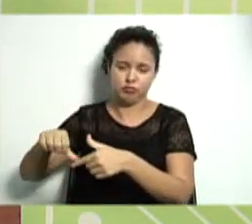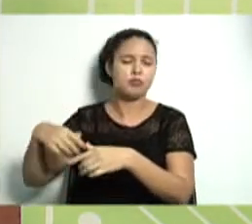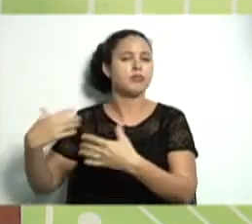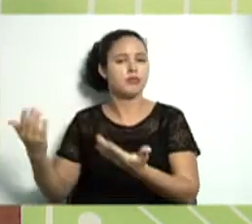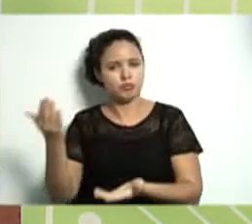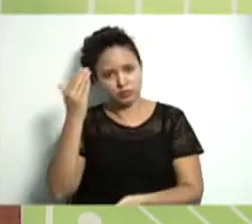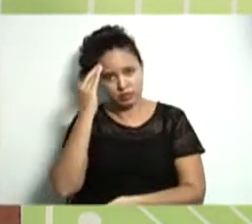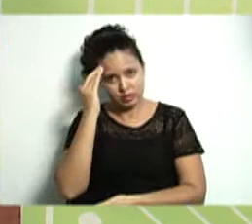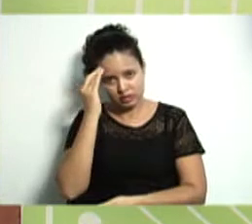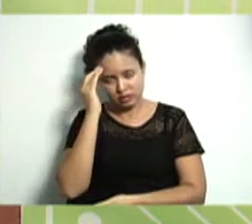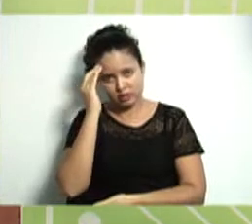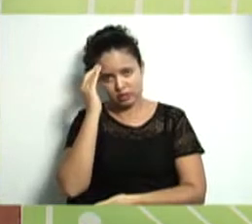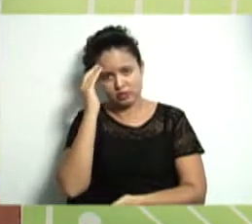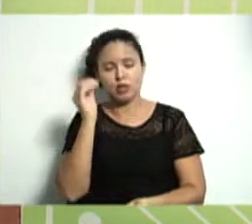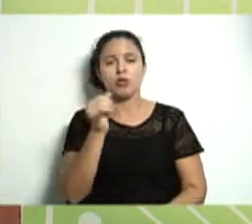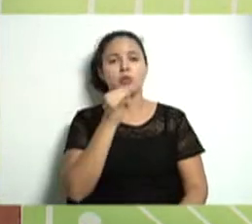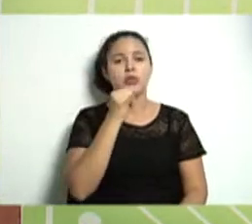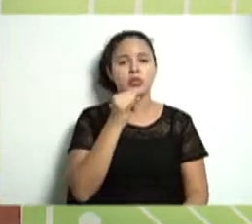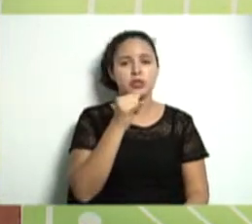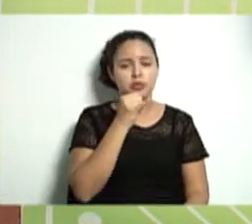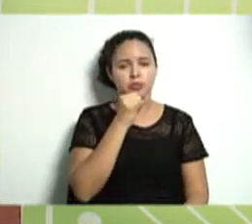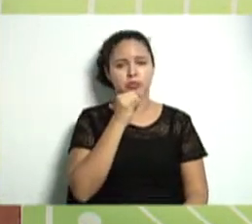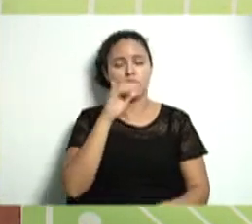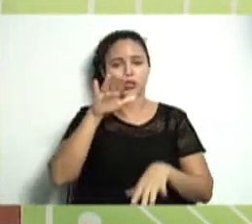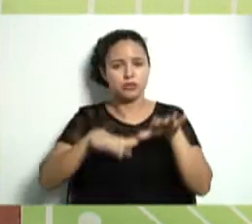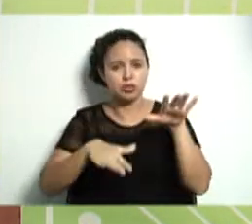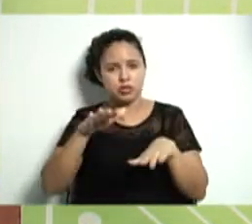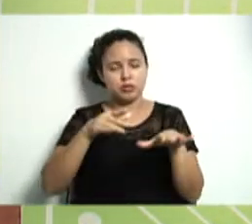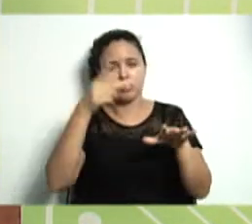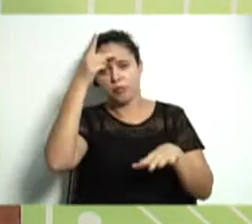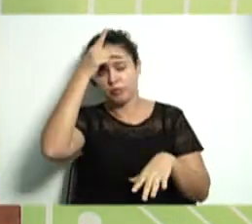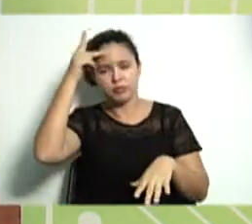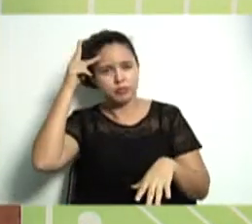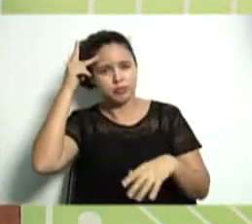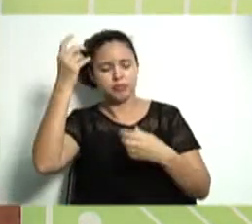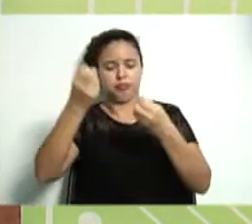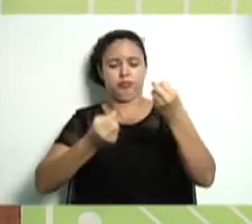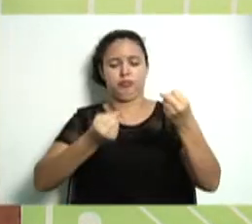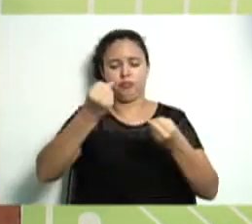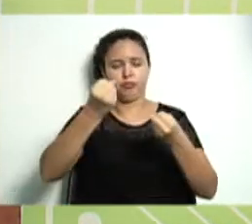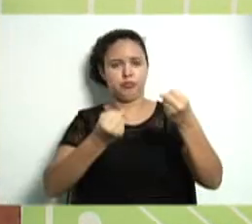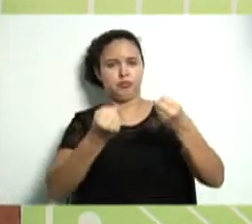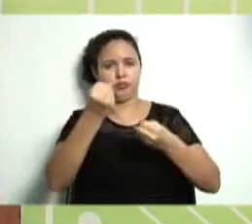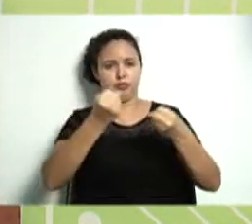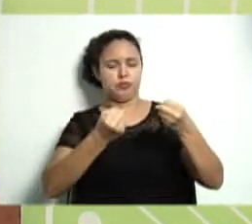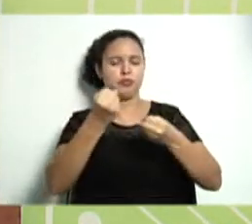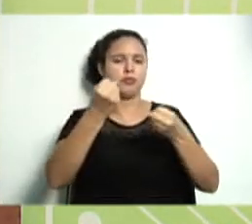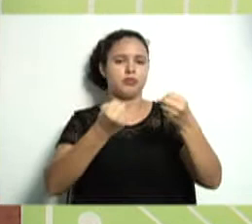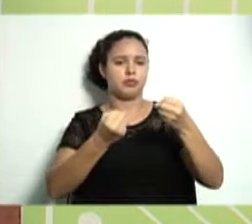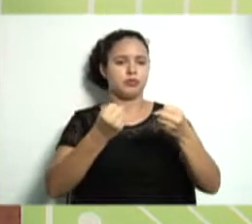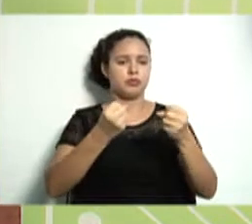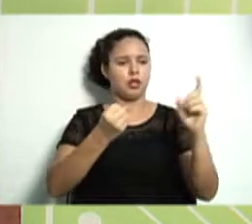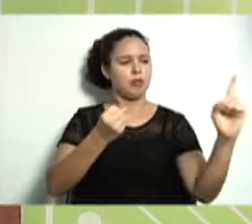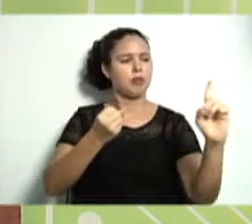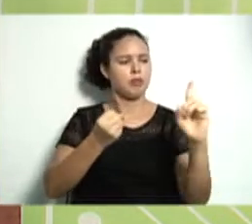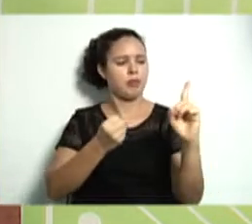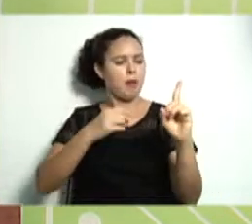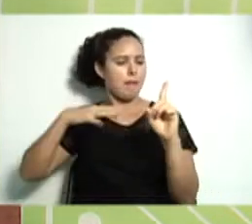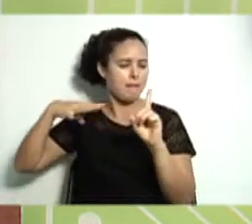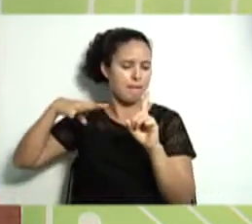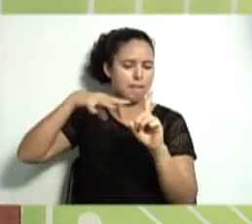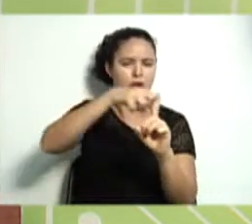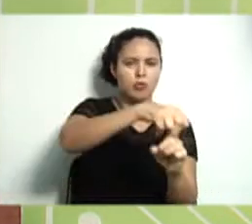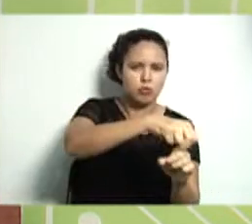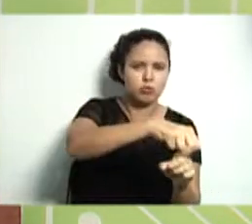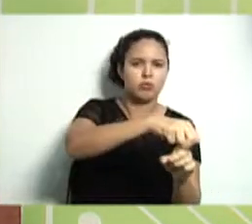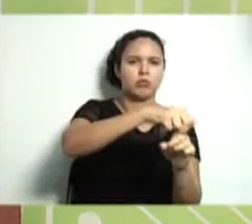pessoa que está dirigindo o carro. Então, os recursos da natureza, as ferramentas, elas estão a